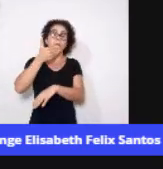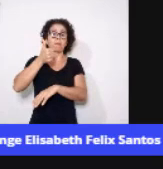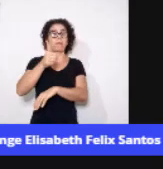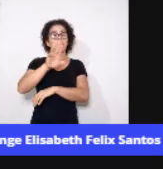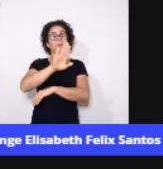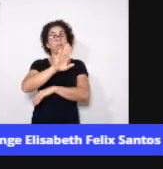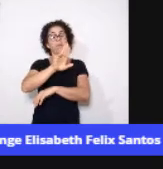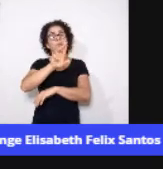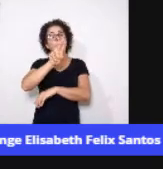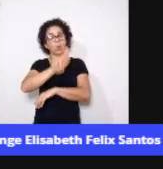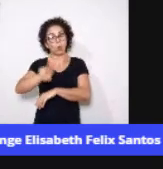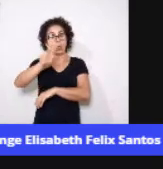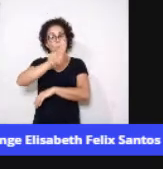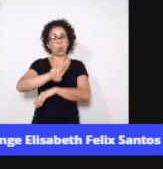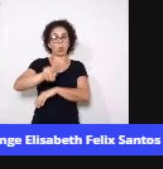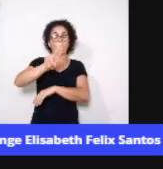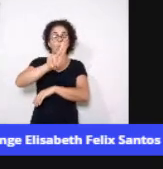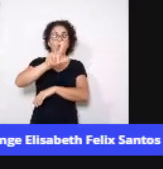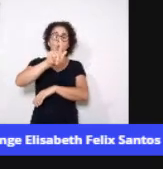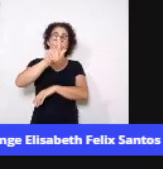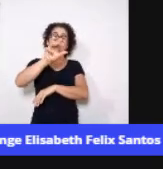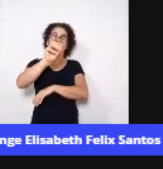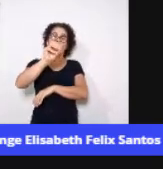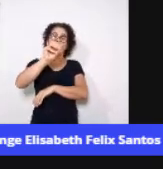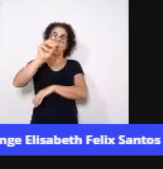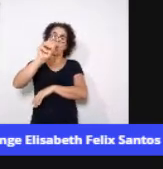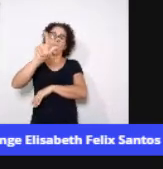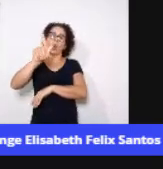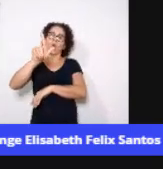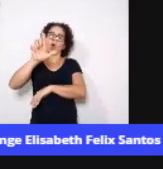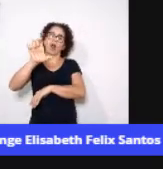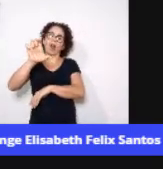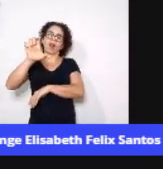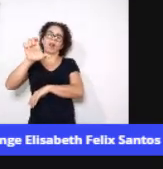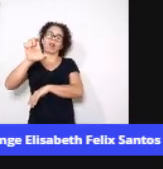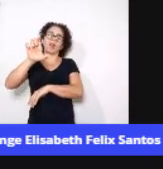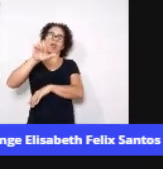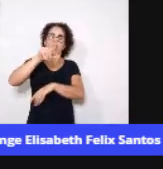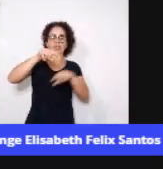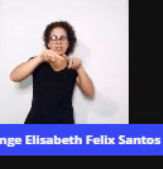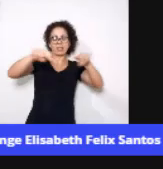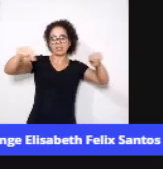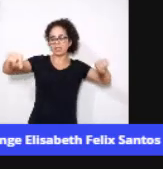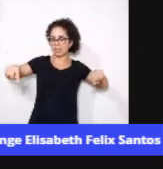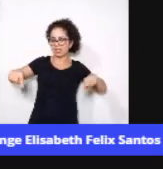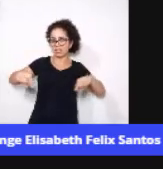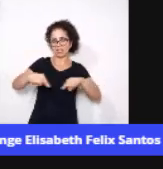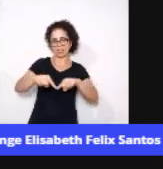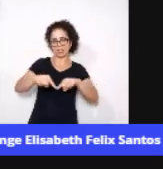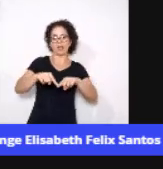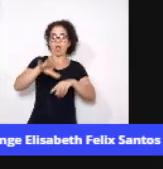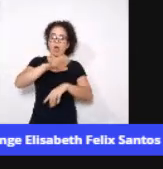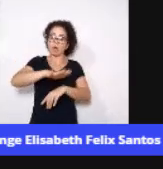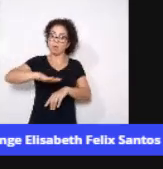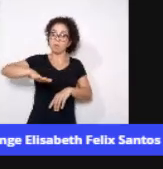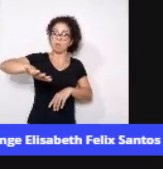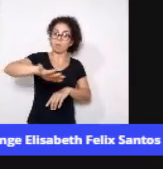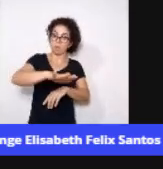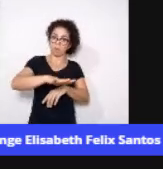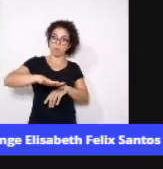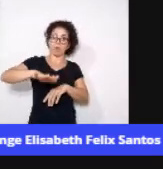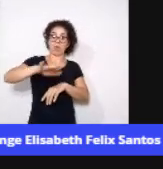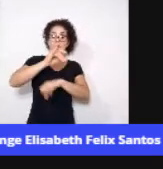o Google Sala de Aula, que é um ambiente virtual de aprendizagem. E hoje eu vou passar